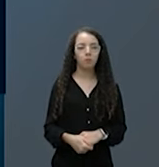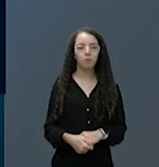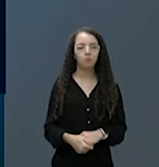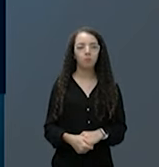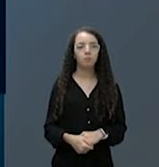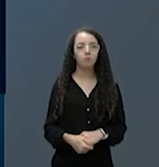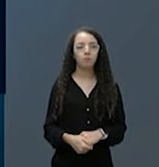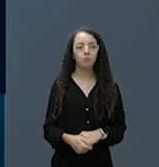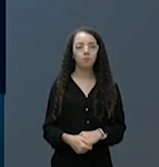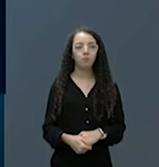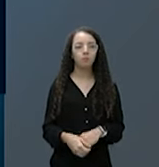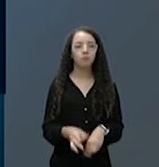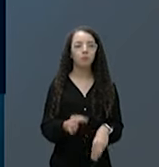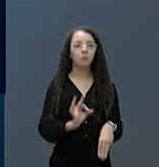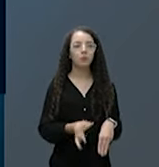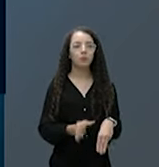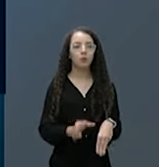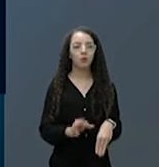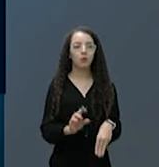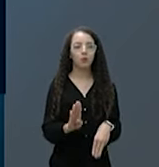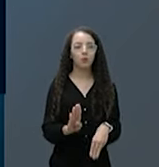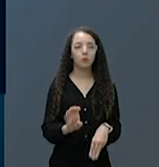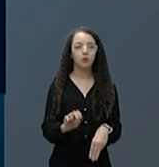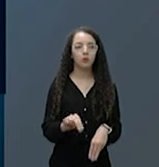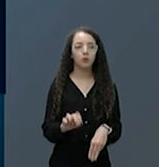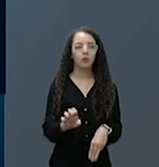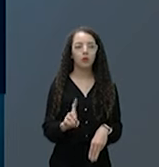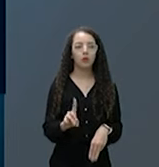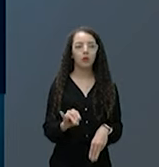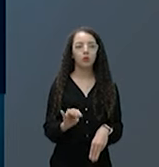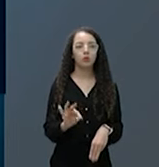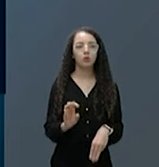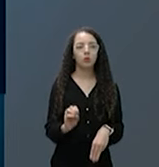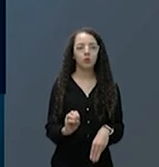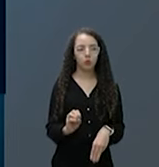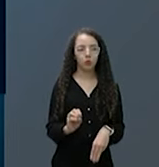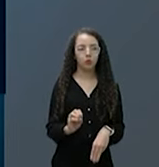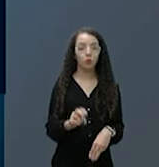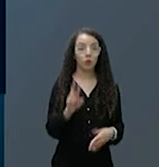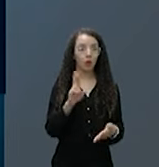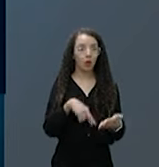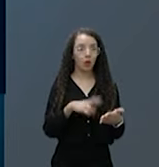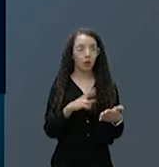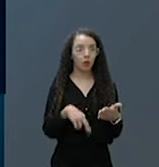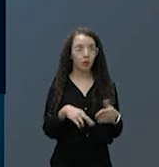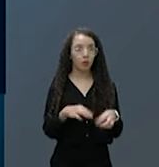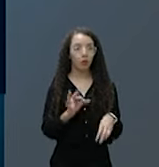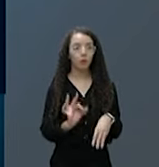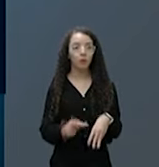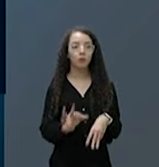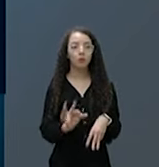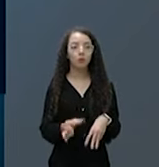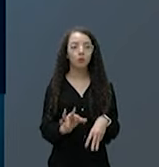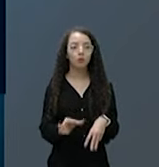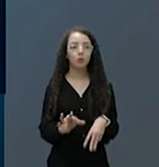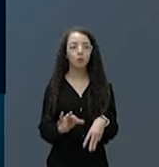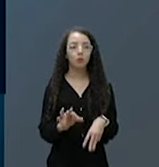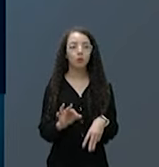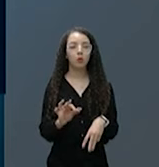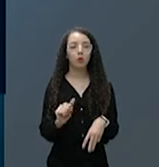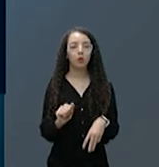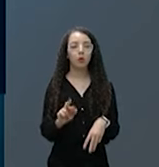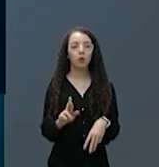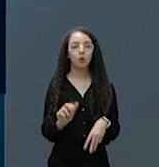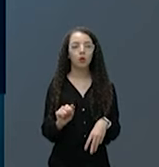Ministro Benedito é o relator. Ministro Raul Araújo, quanto ao conhecimento, apenas vamos votar, porque se